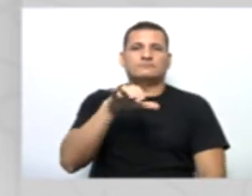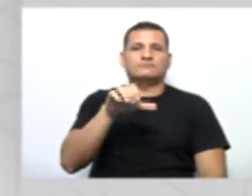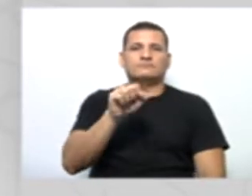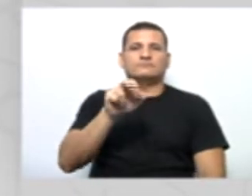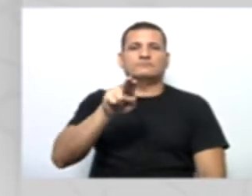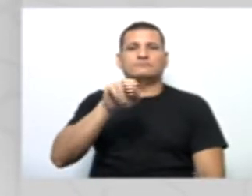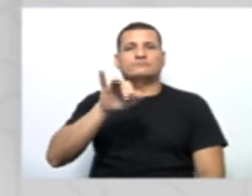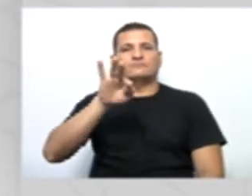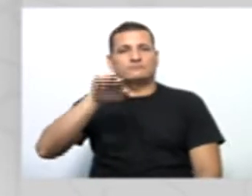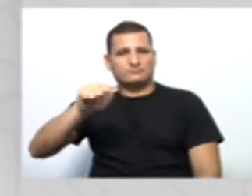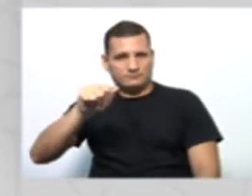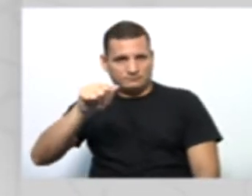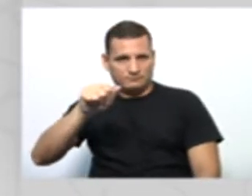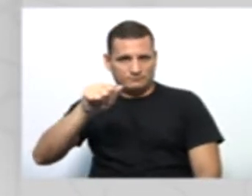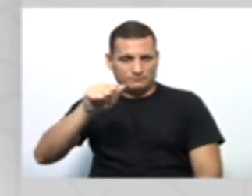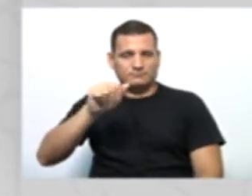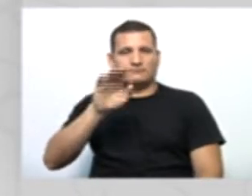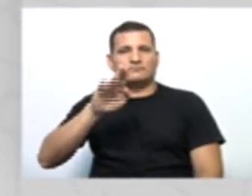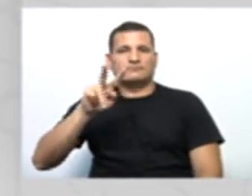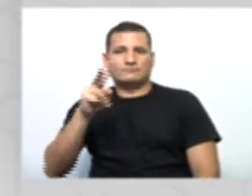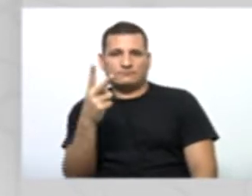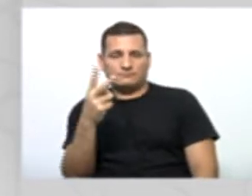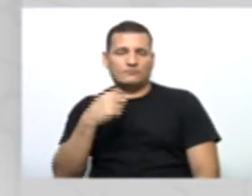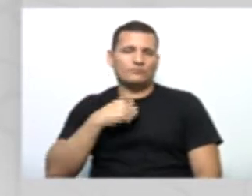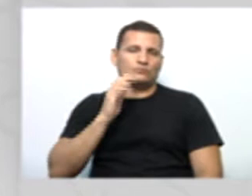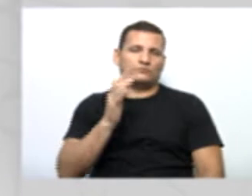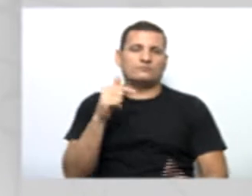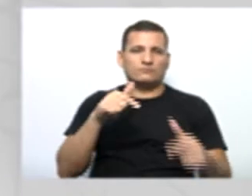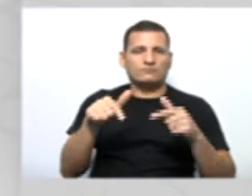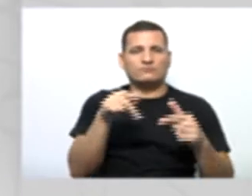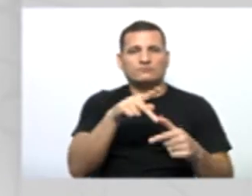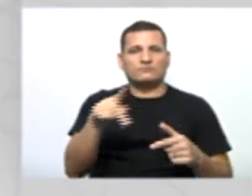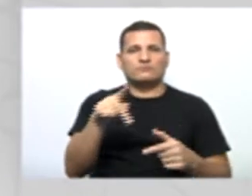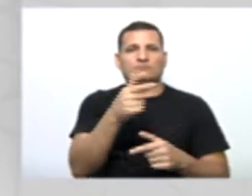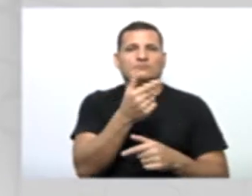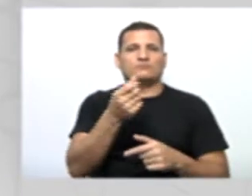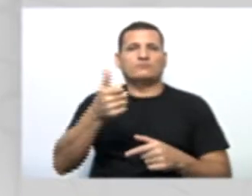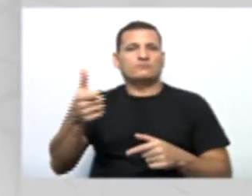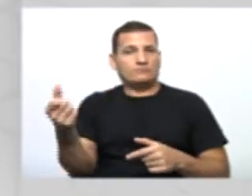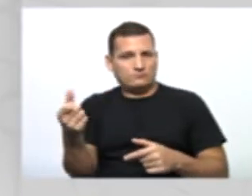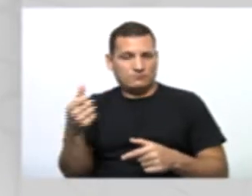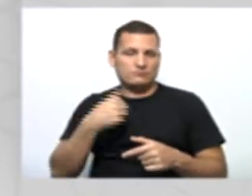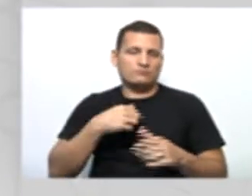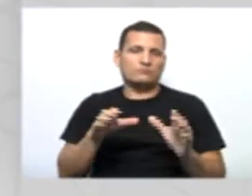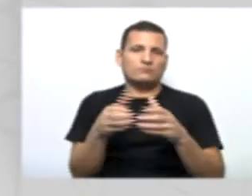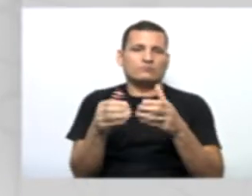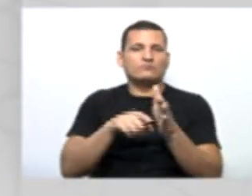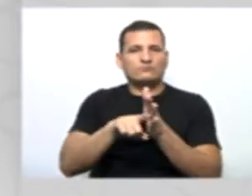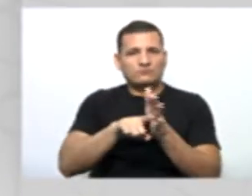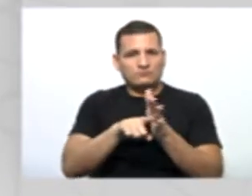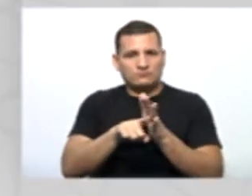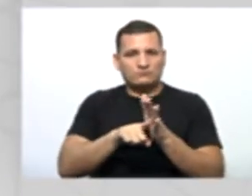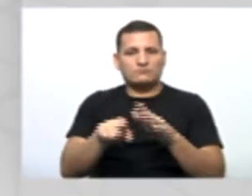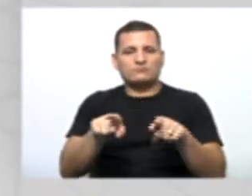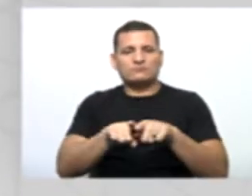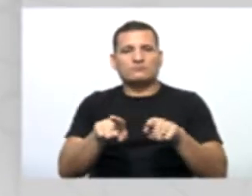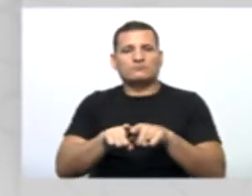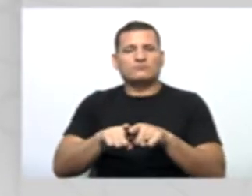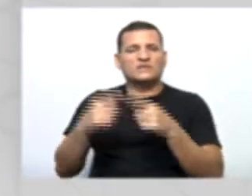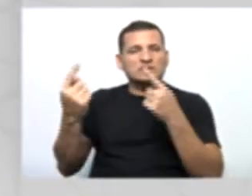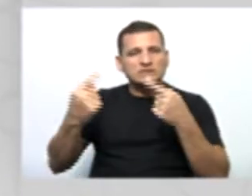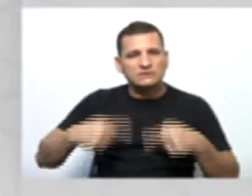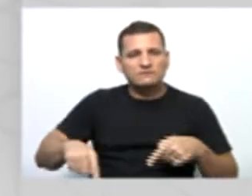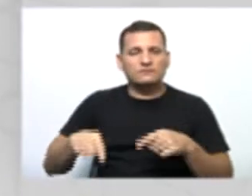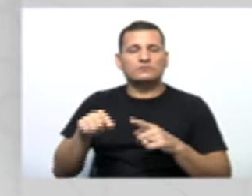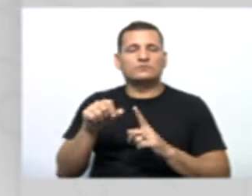Horizonte. Sou professor desde 2016, faço parte também de um grupo de pesquisa sobre desafios